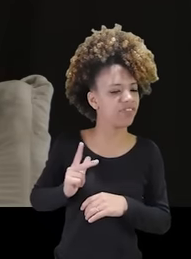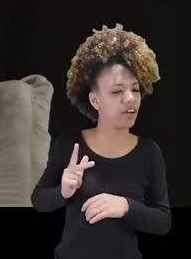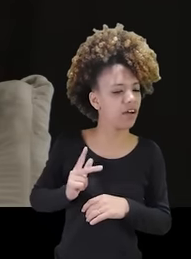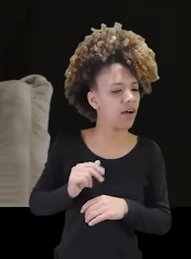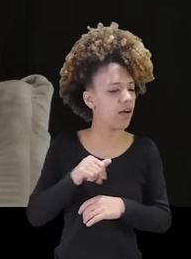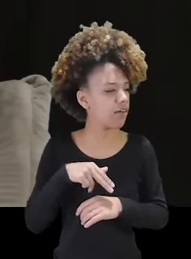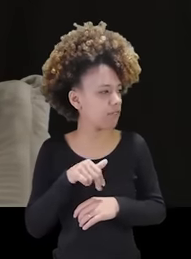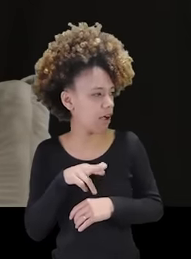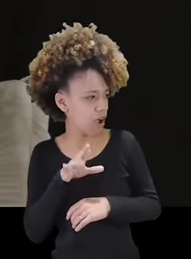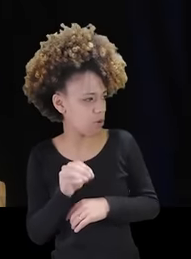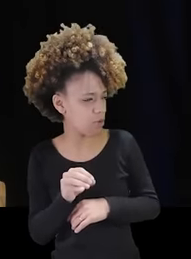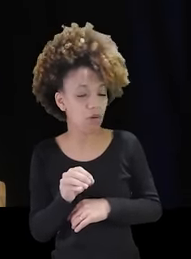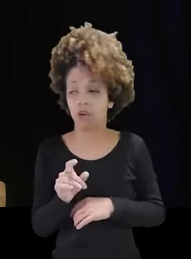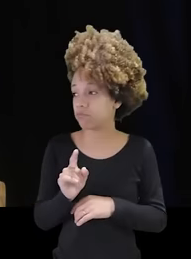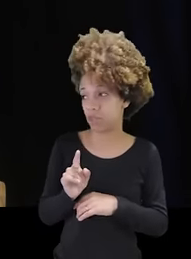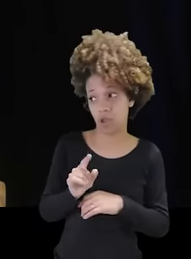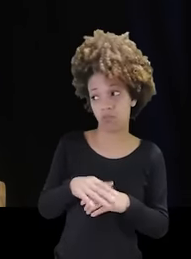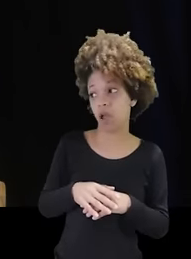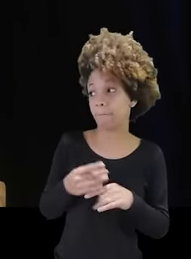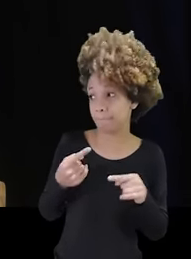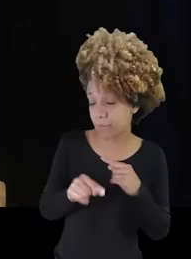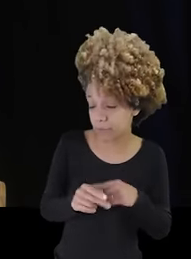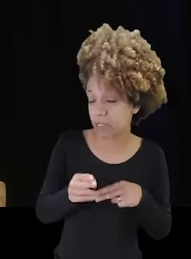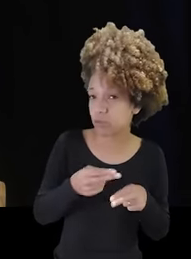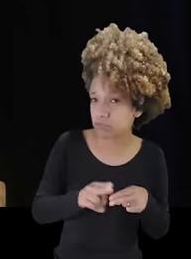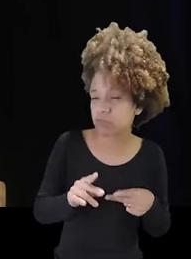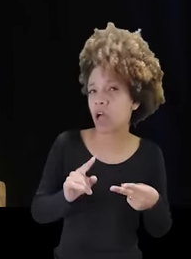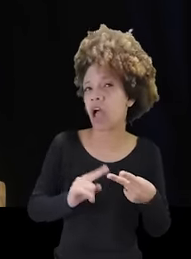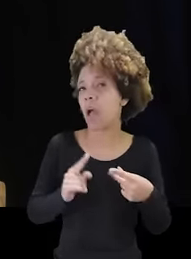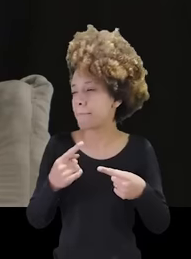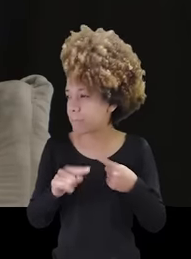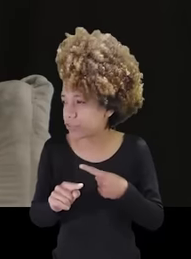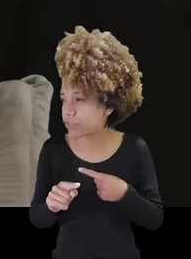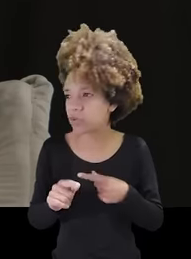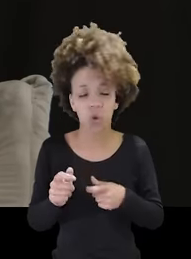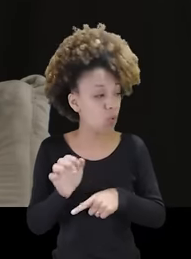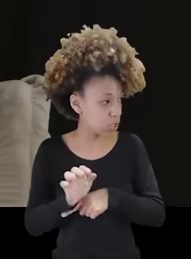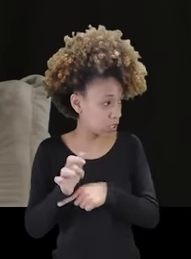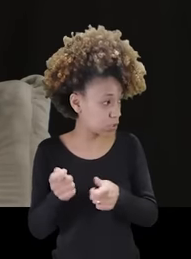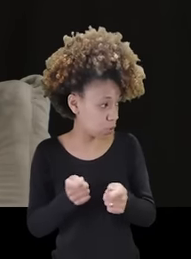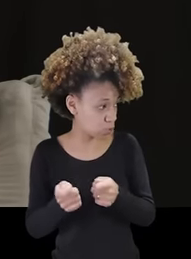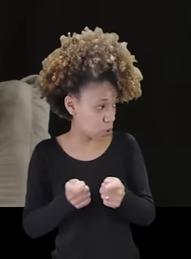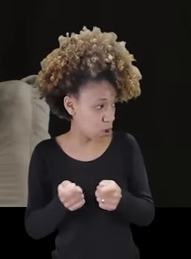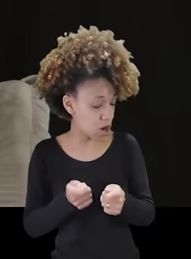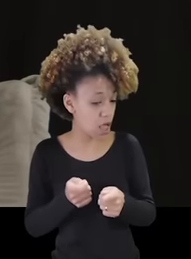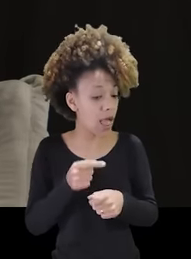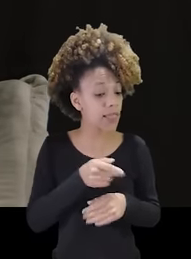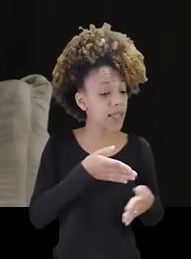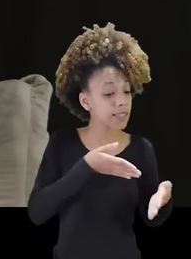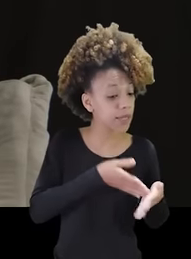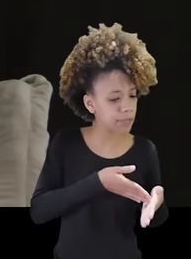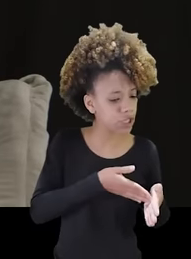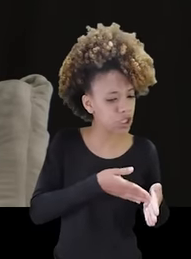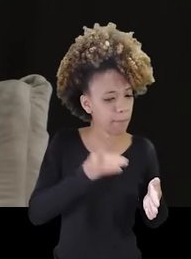narco né tipo não tem isso de proibido pornografia proibido controlar bastante e depois fala nesse